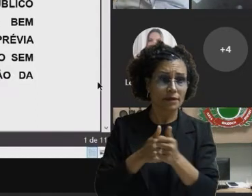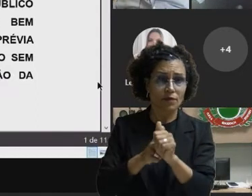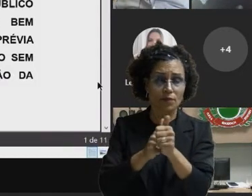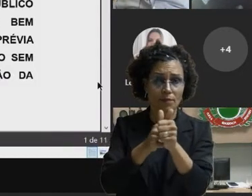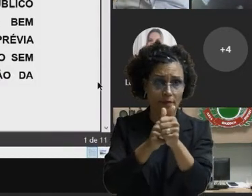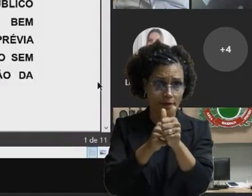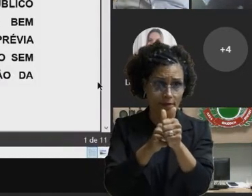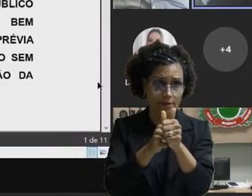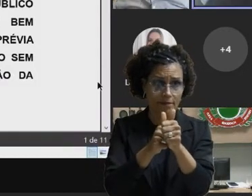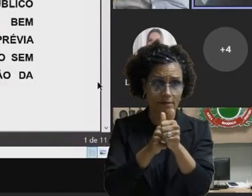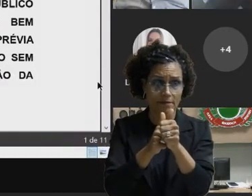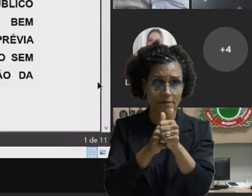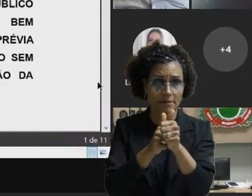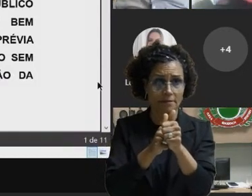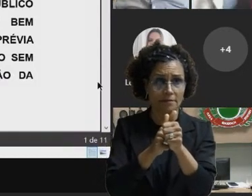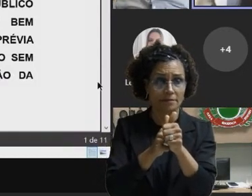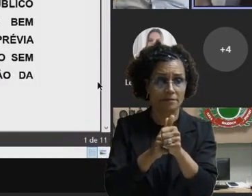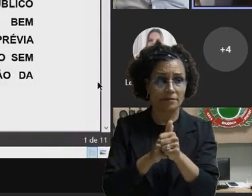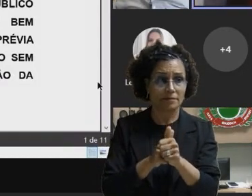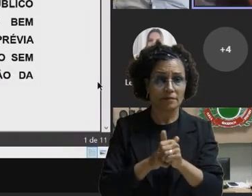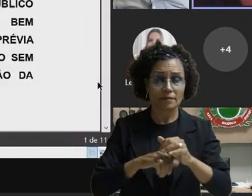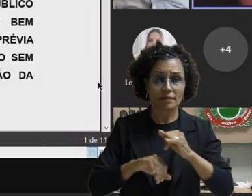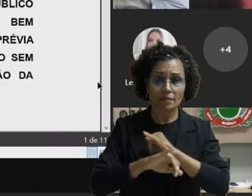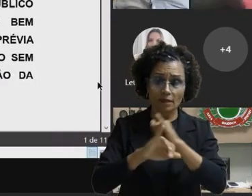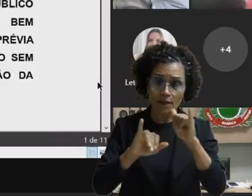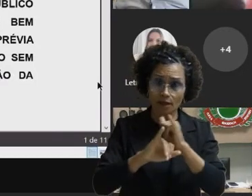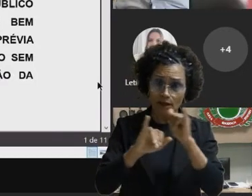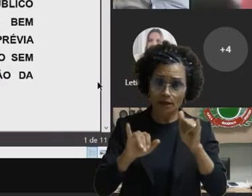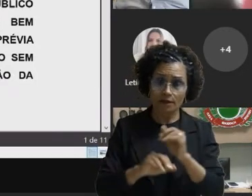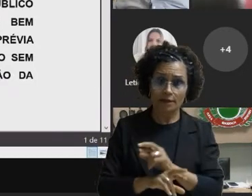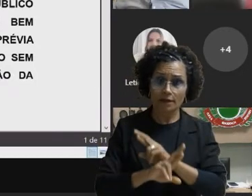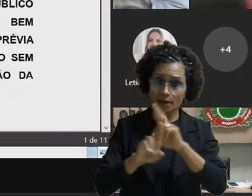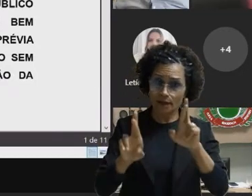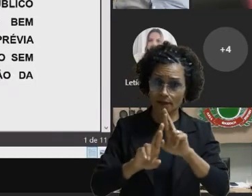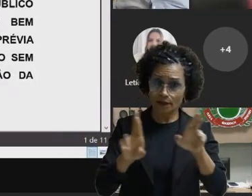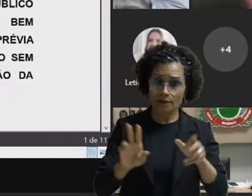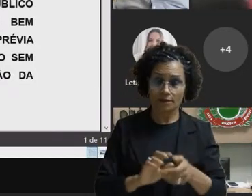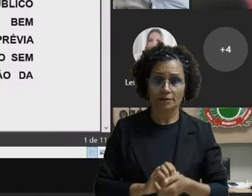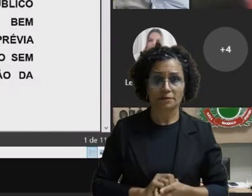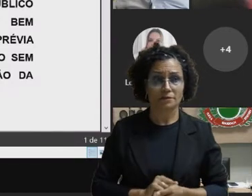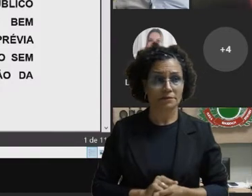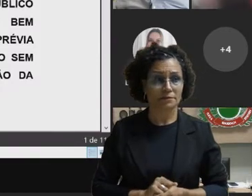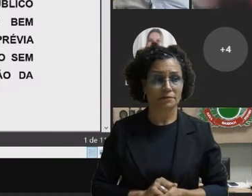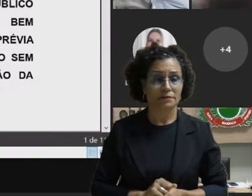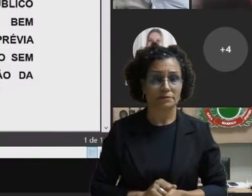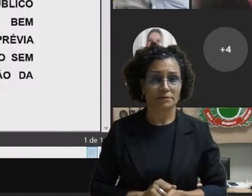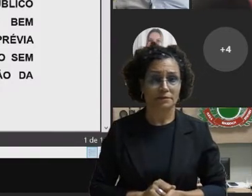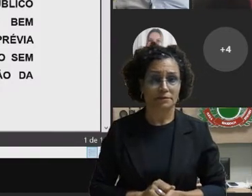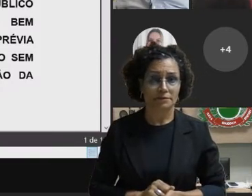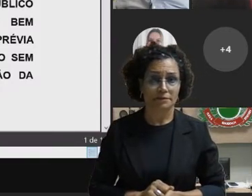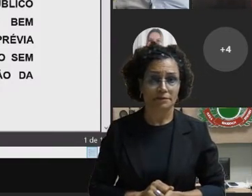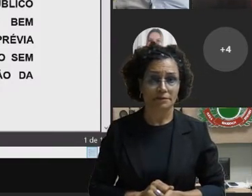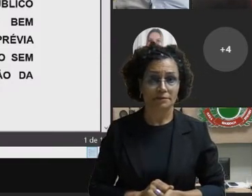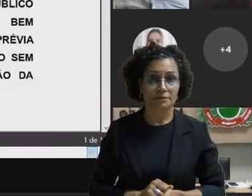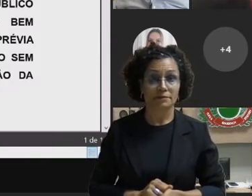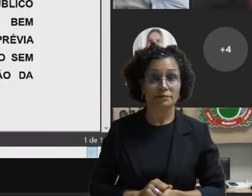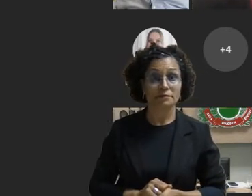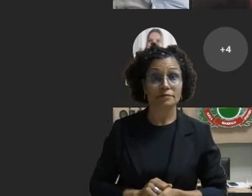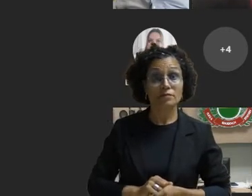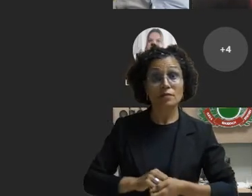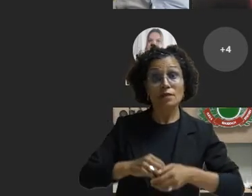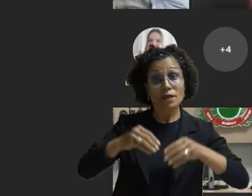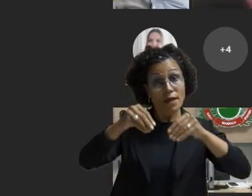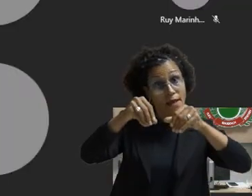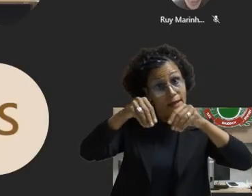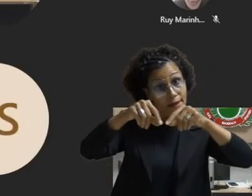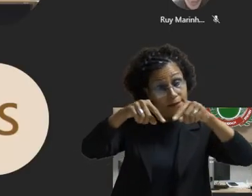relatora. Letícia, ou Érica, por gentileza, pode... Na verdade, a compra de terreno foi para a fábrica do imóvel